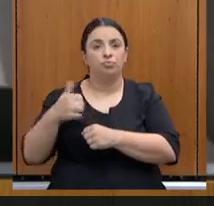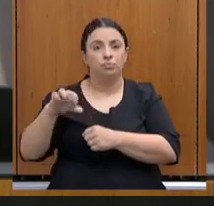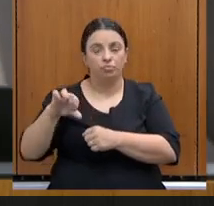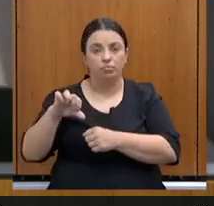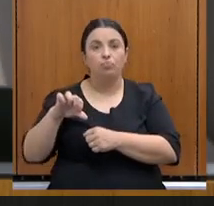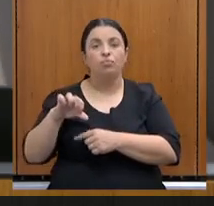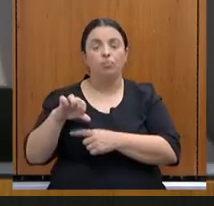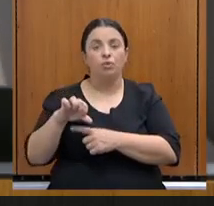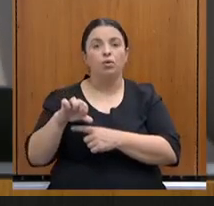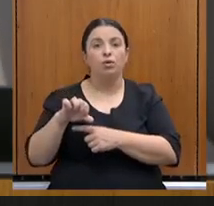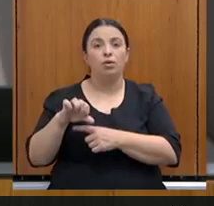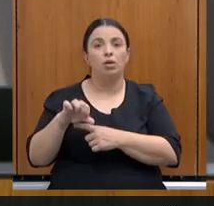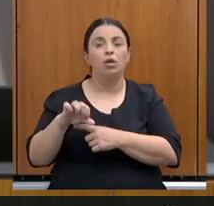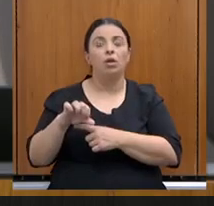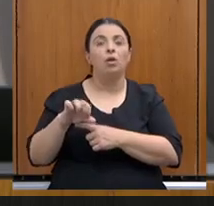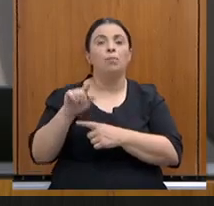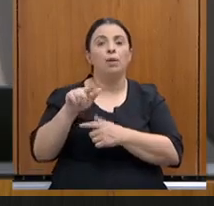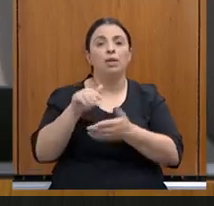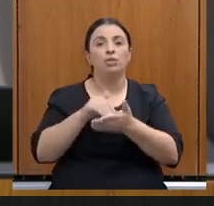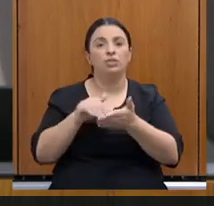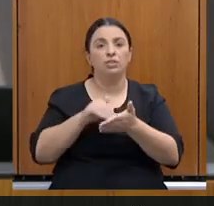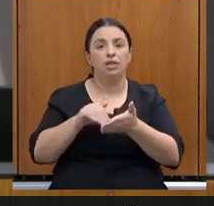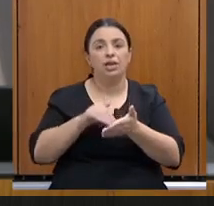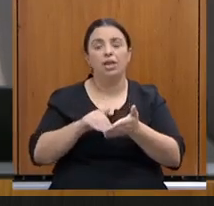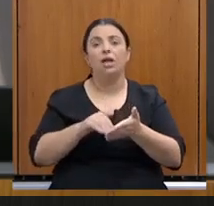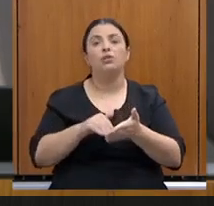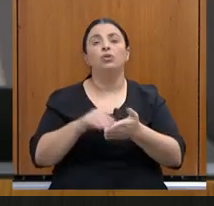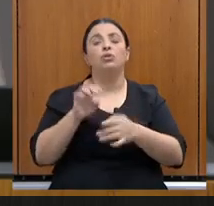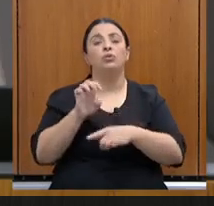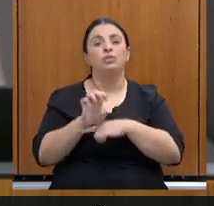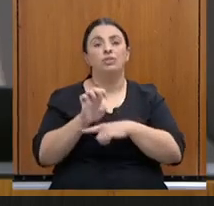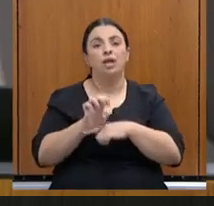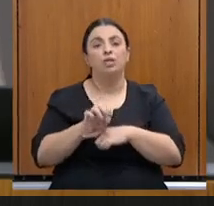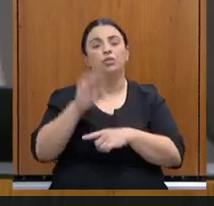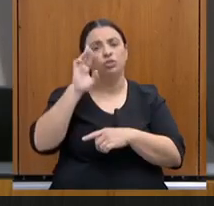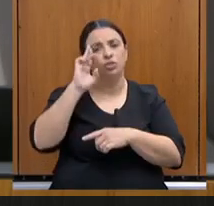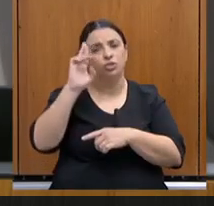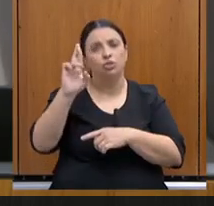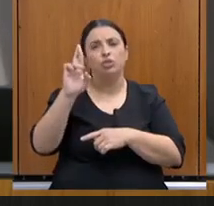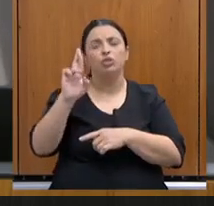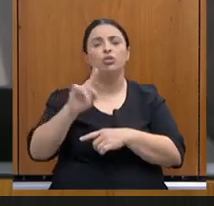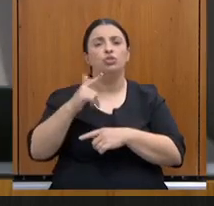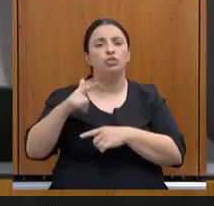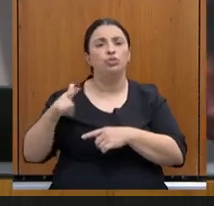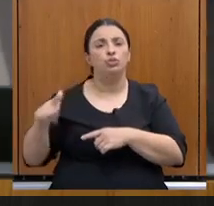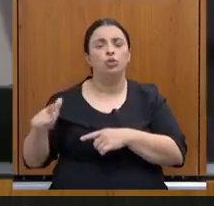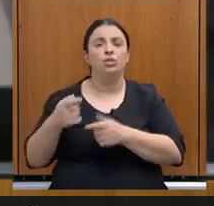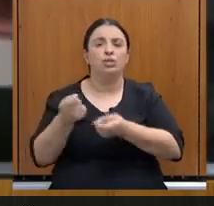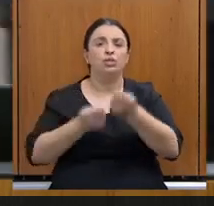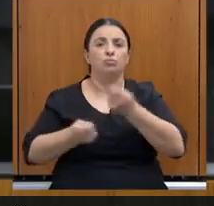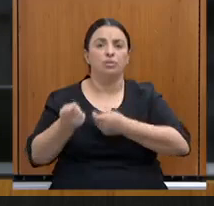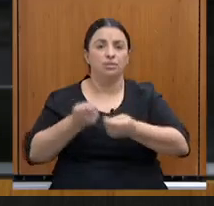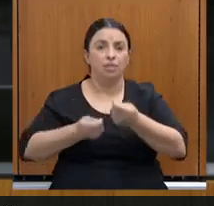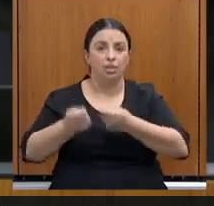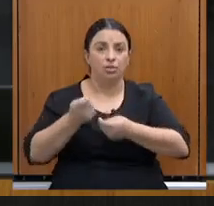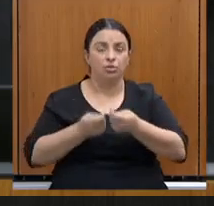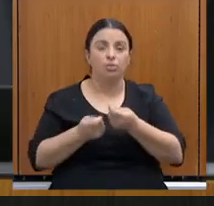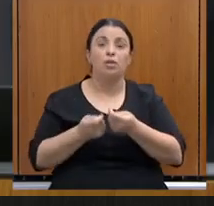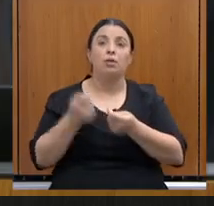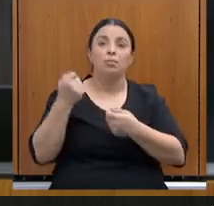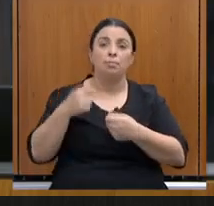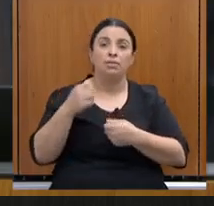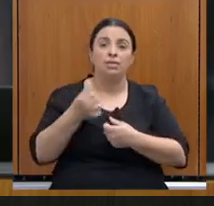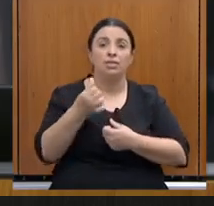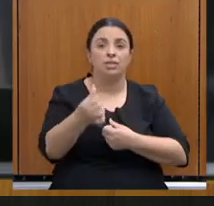Por ele, os secretários de Estado e dirigentes de entidades da administração direta e indireta devem comparecer